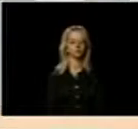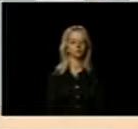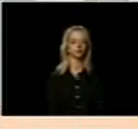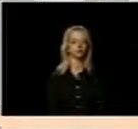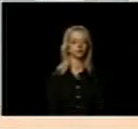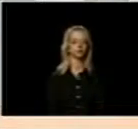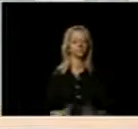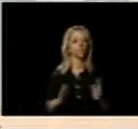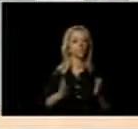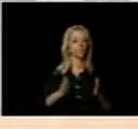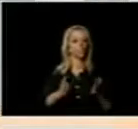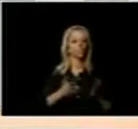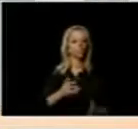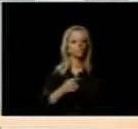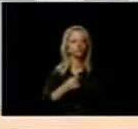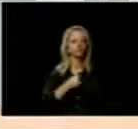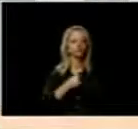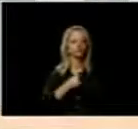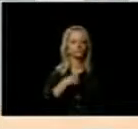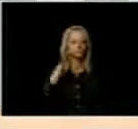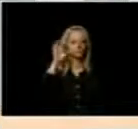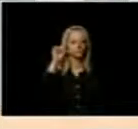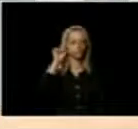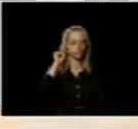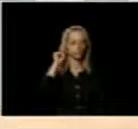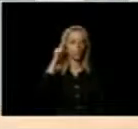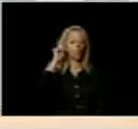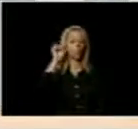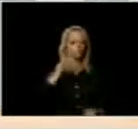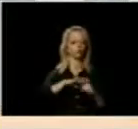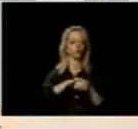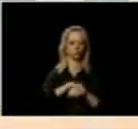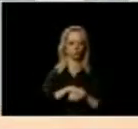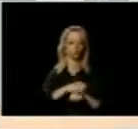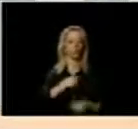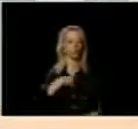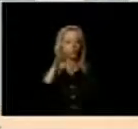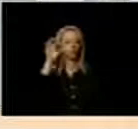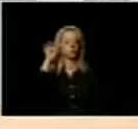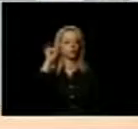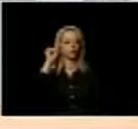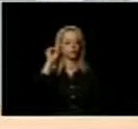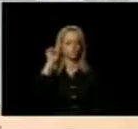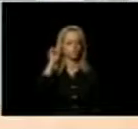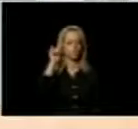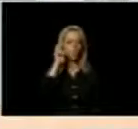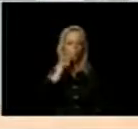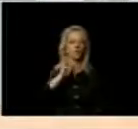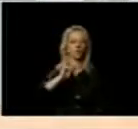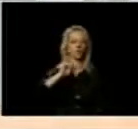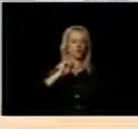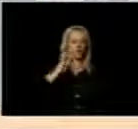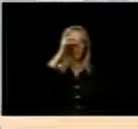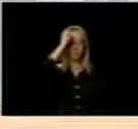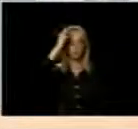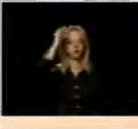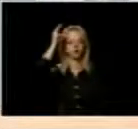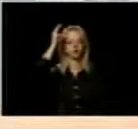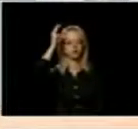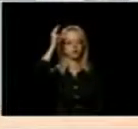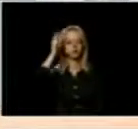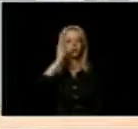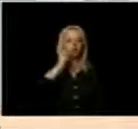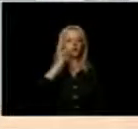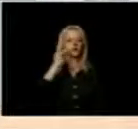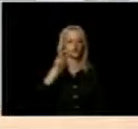com surpresa, ou melhor, ontem à noite, uma comunicação da Prefeitura dizendo que foi nomeada a nova secretária